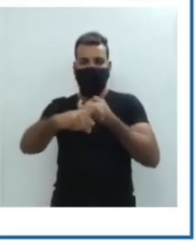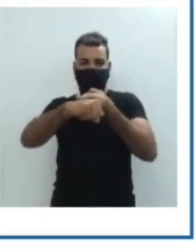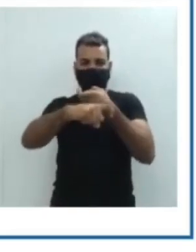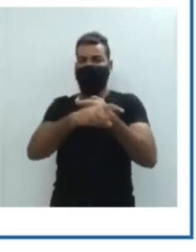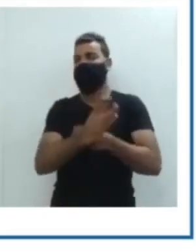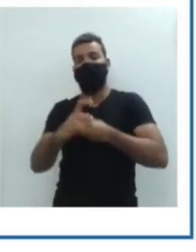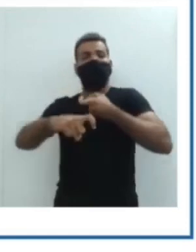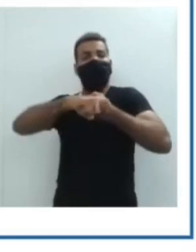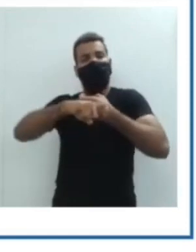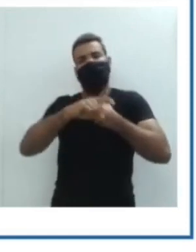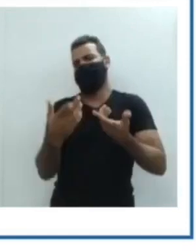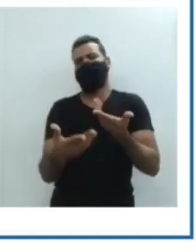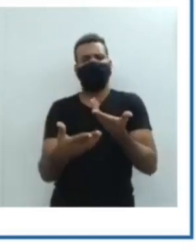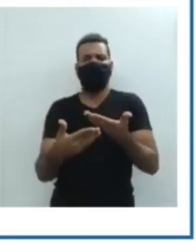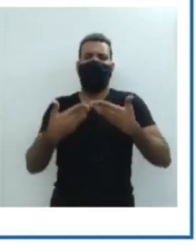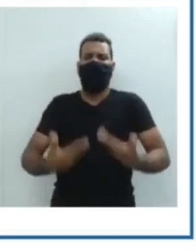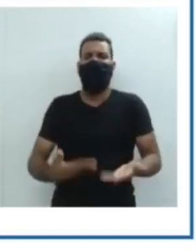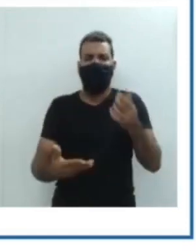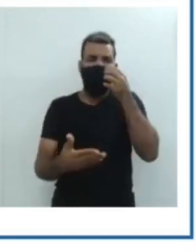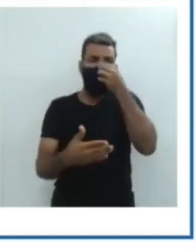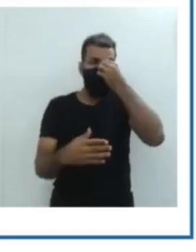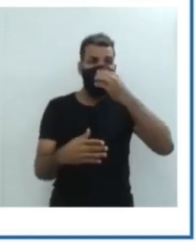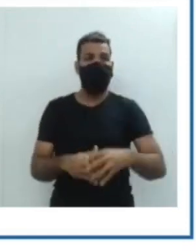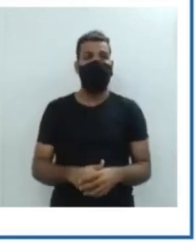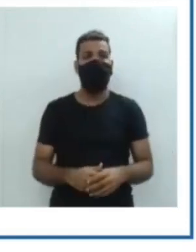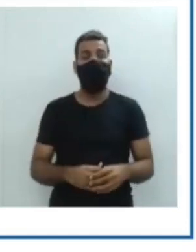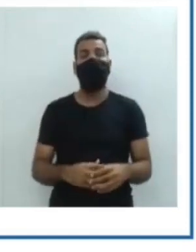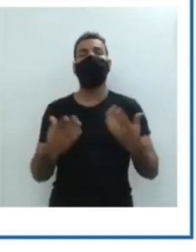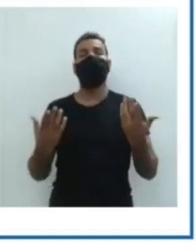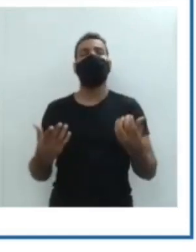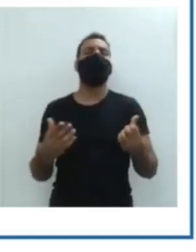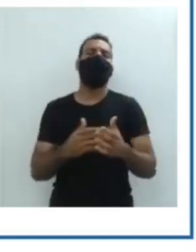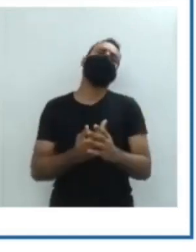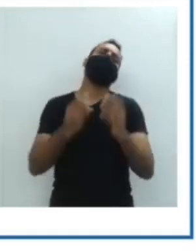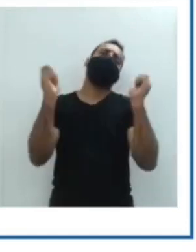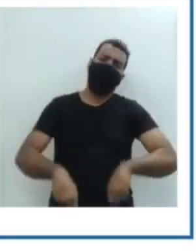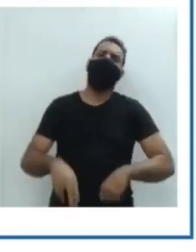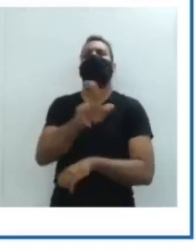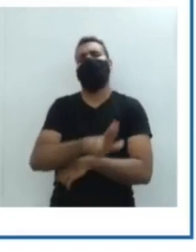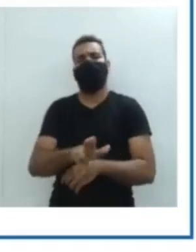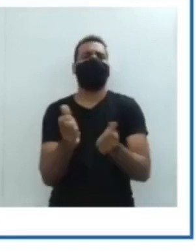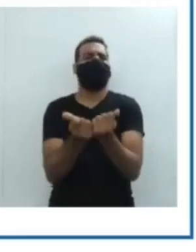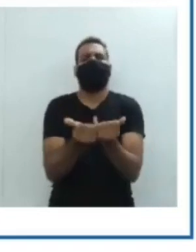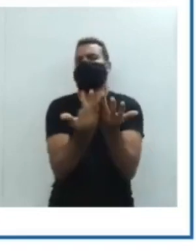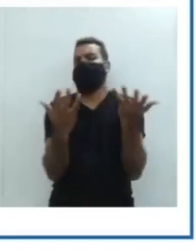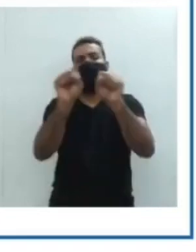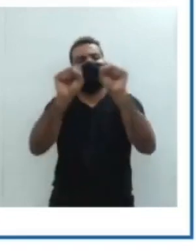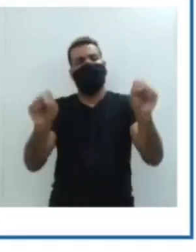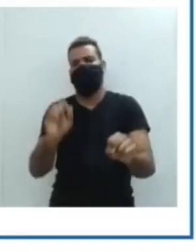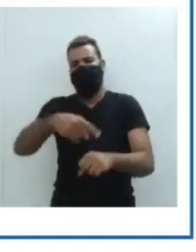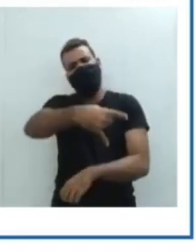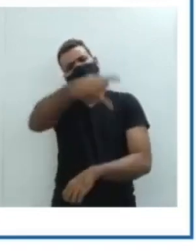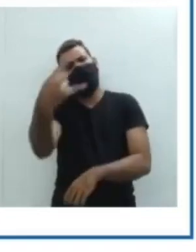e também porque ele é um servidor multiplataforma ou seja ele é pode ser utilizado em diversos sistemas operacionais